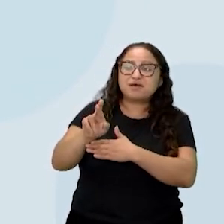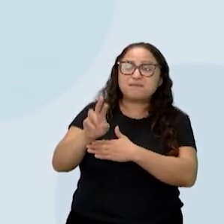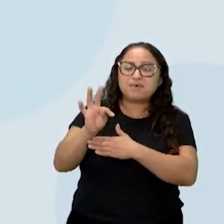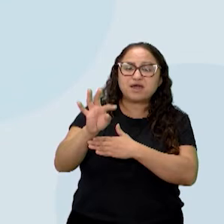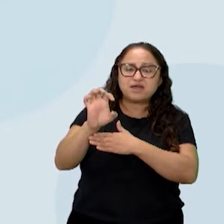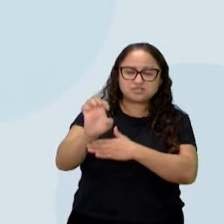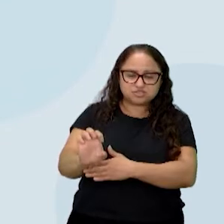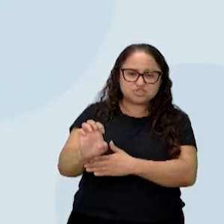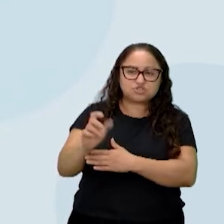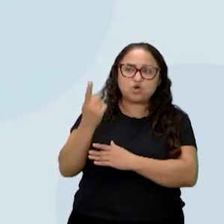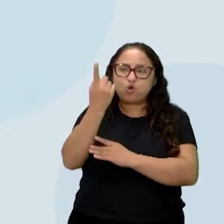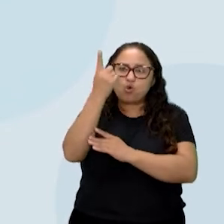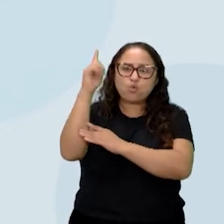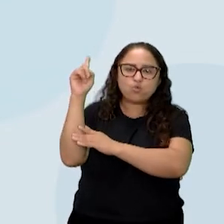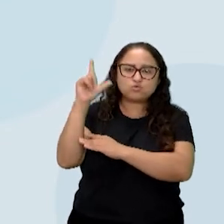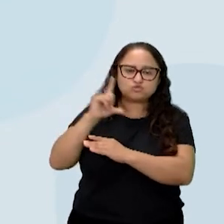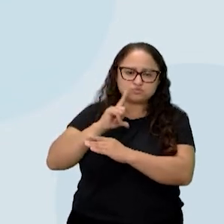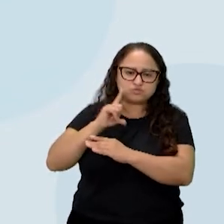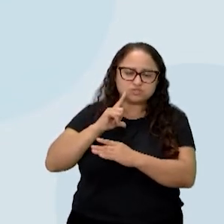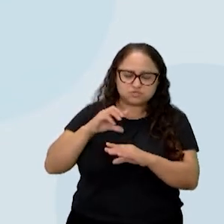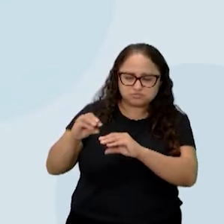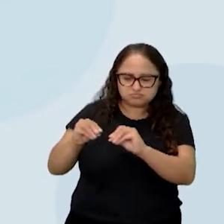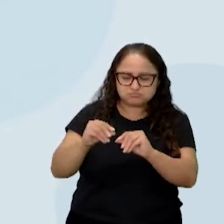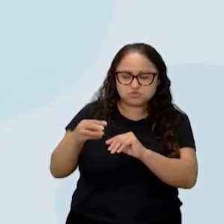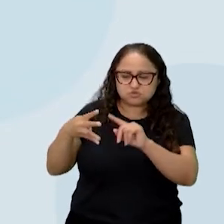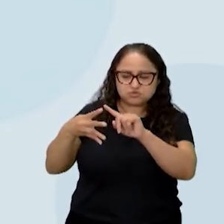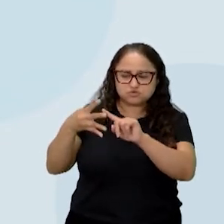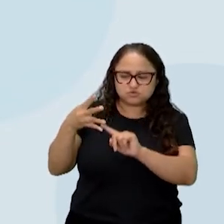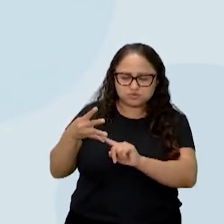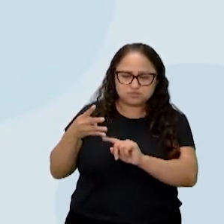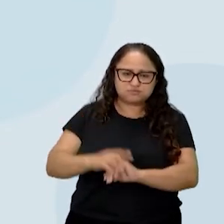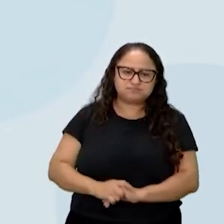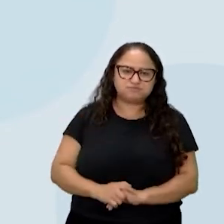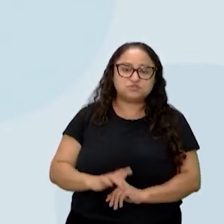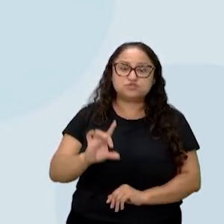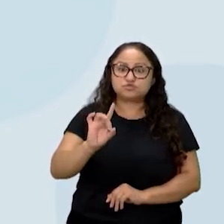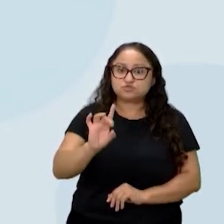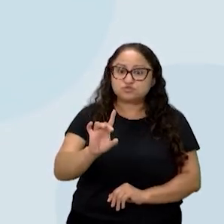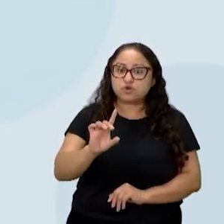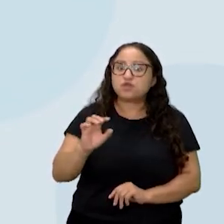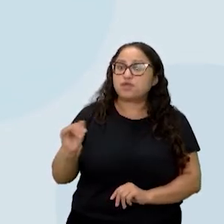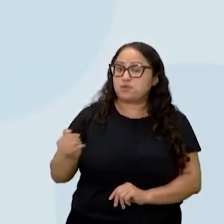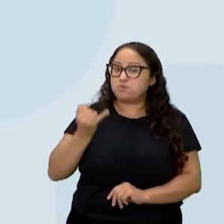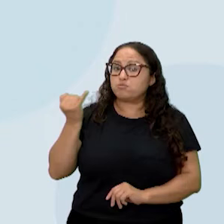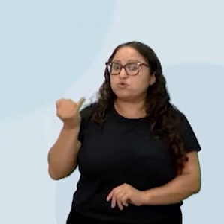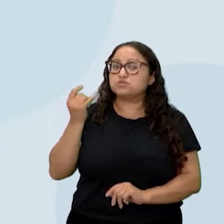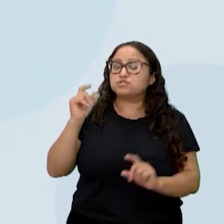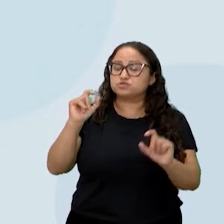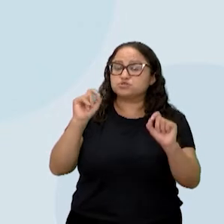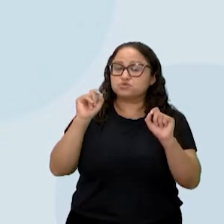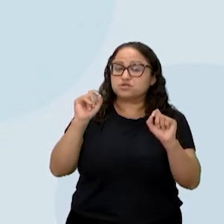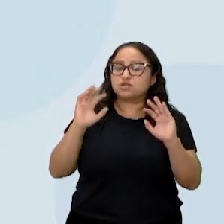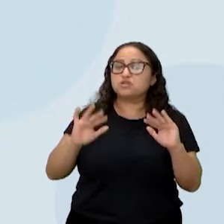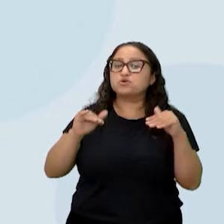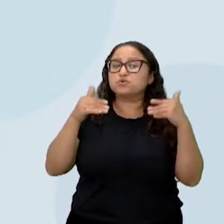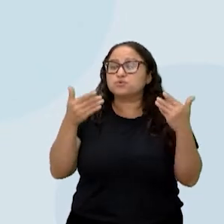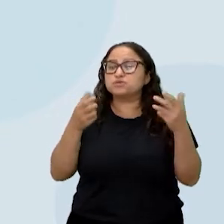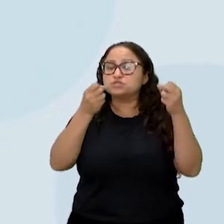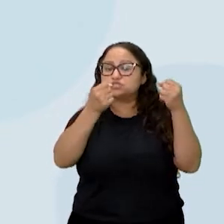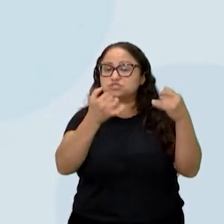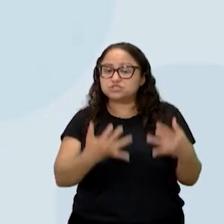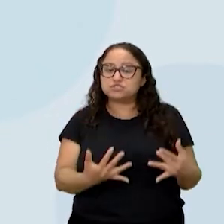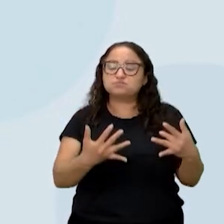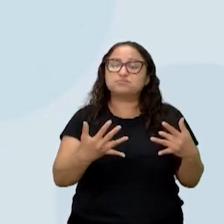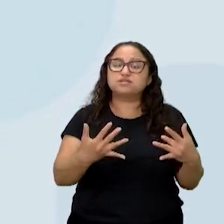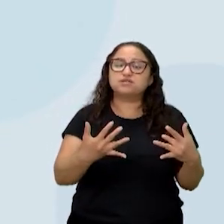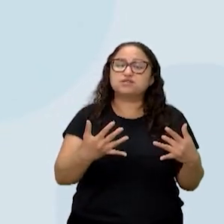planeta terrestre dos quatro, né? Marte. Pessoal, e uma coisa importante, quando a gente fala de